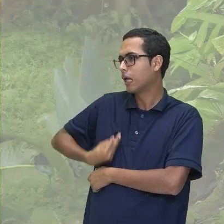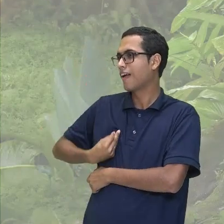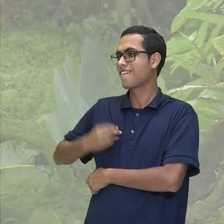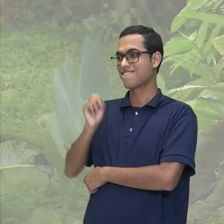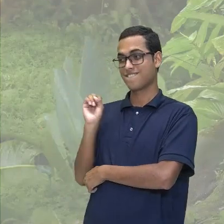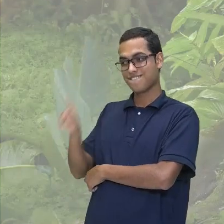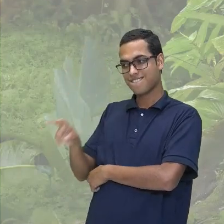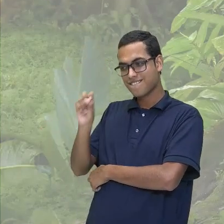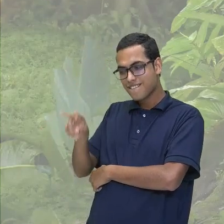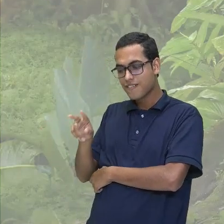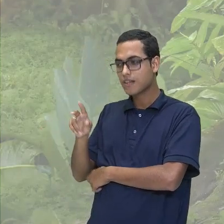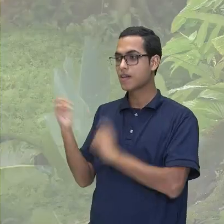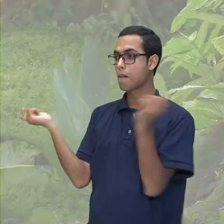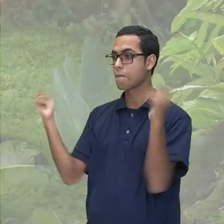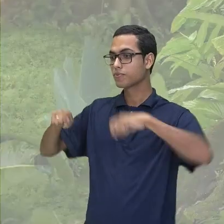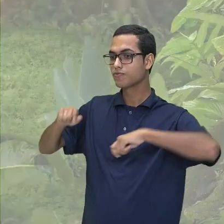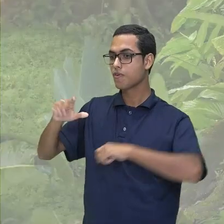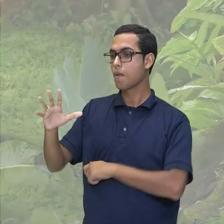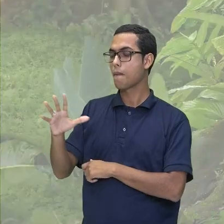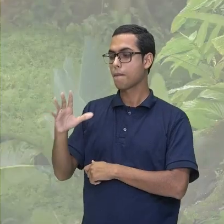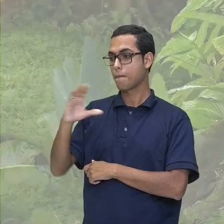veneno, ele é mortal.